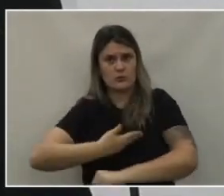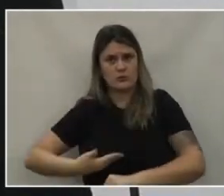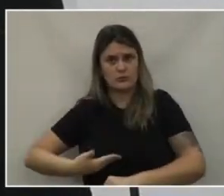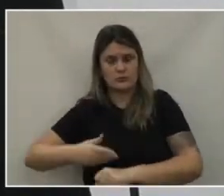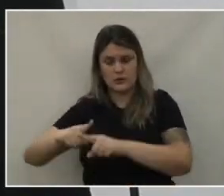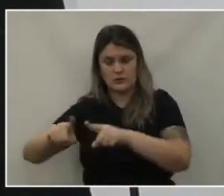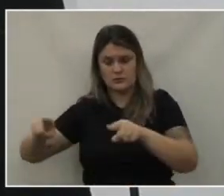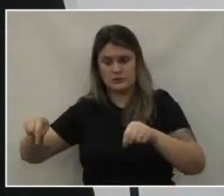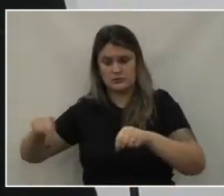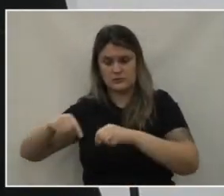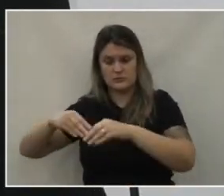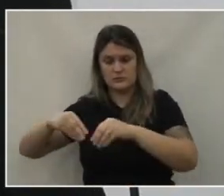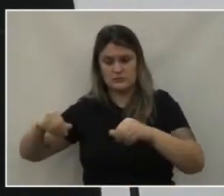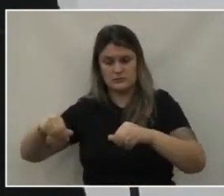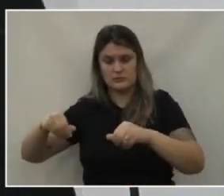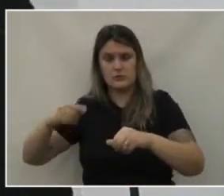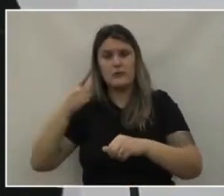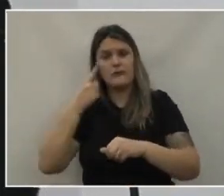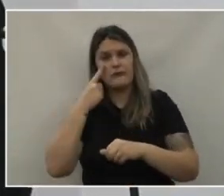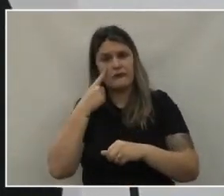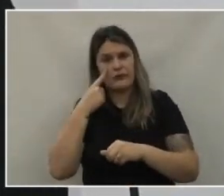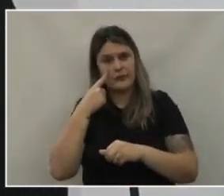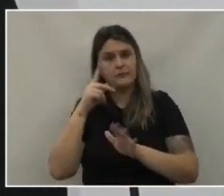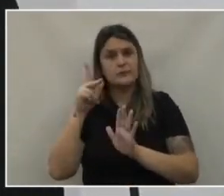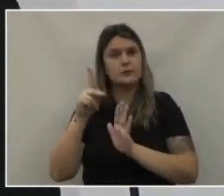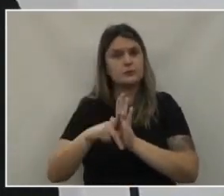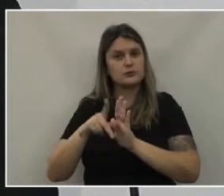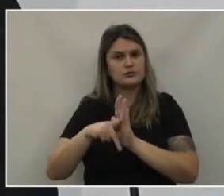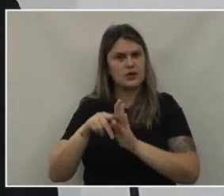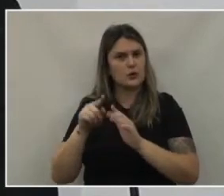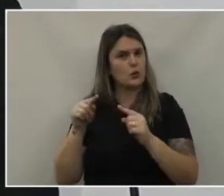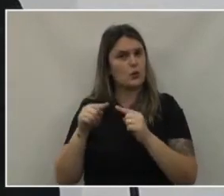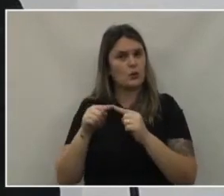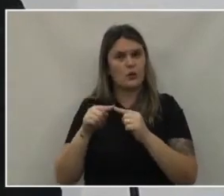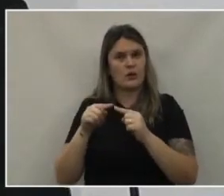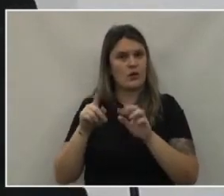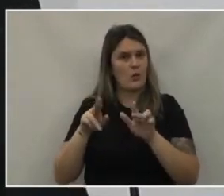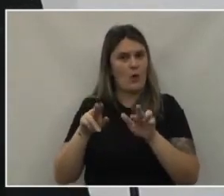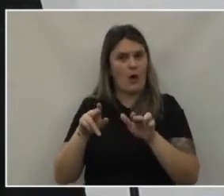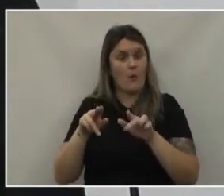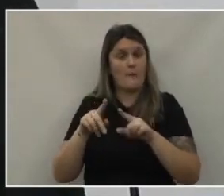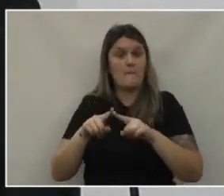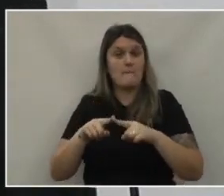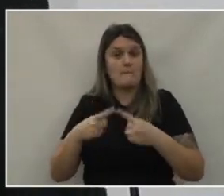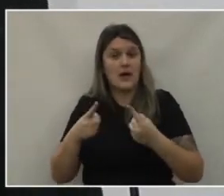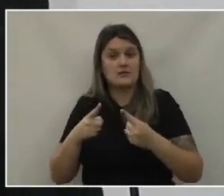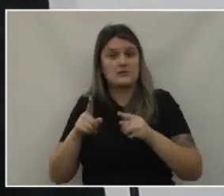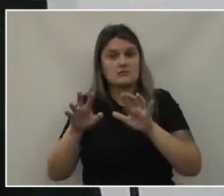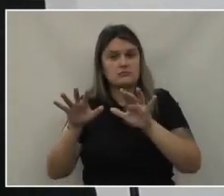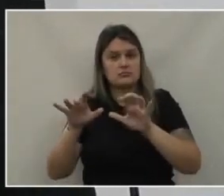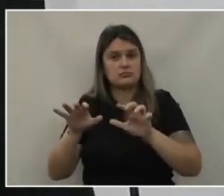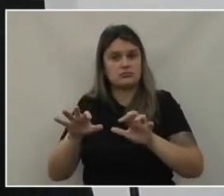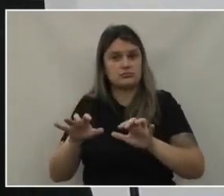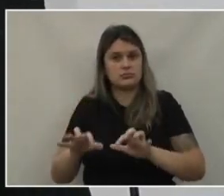área descrita. Então, os projetos são idênticos, só na sua